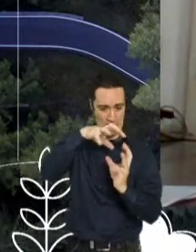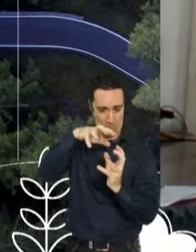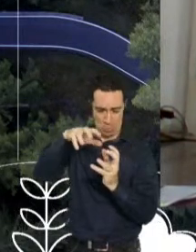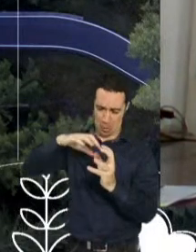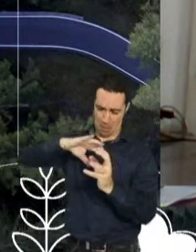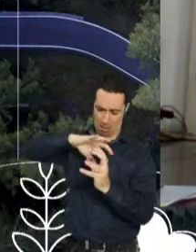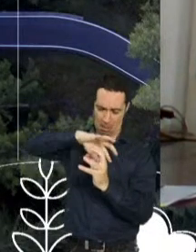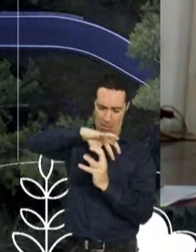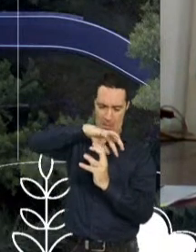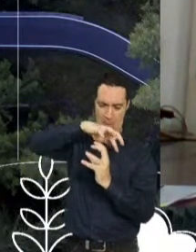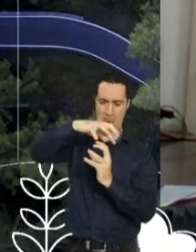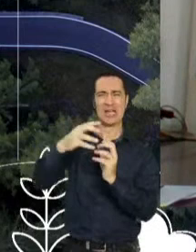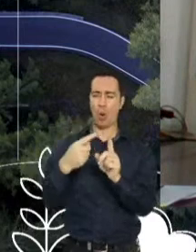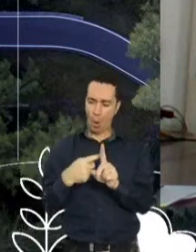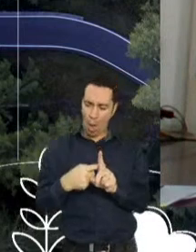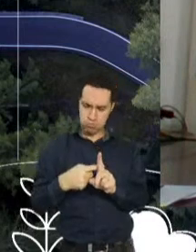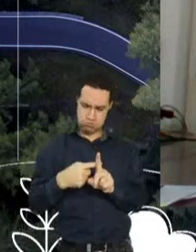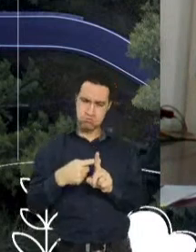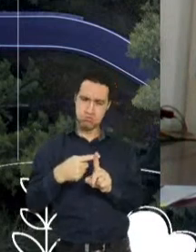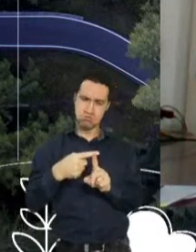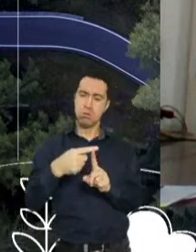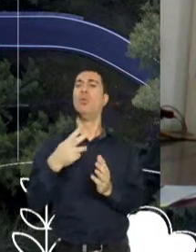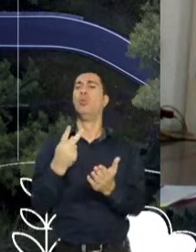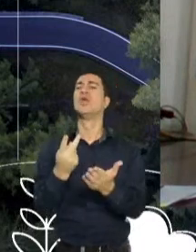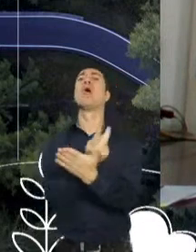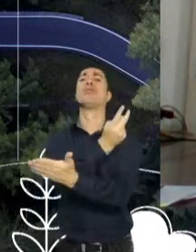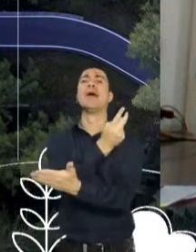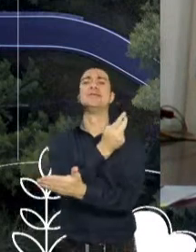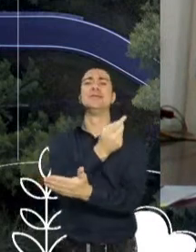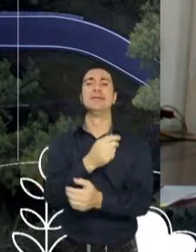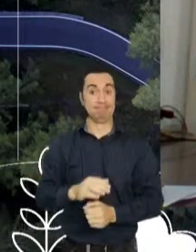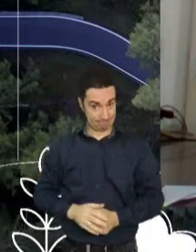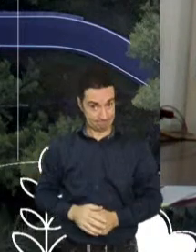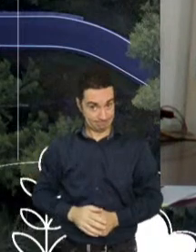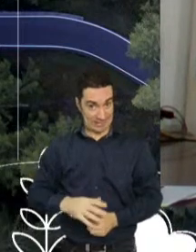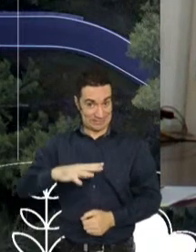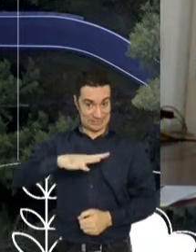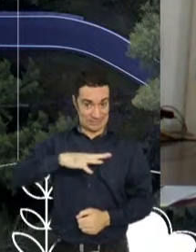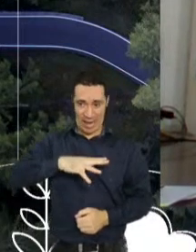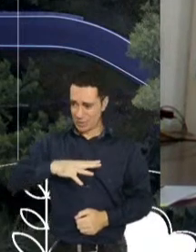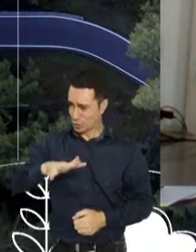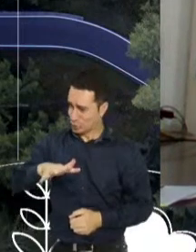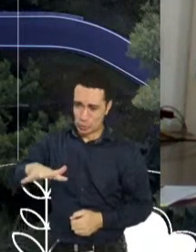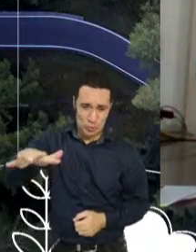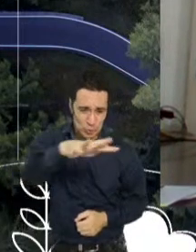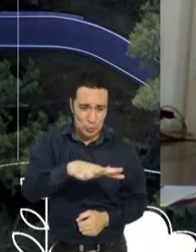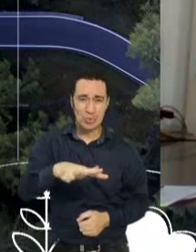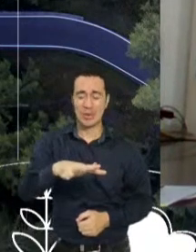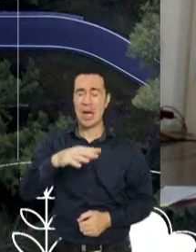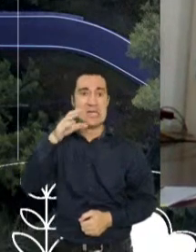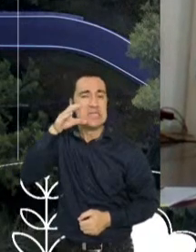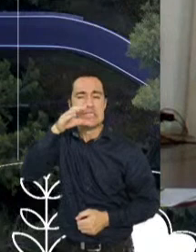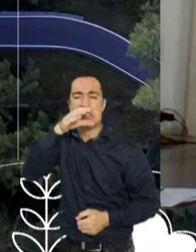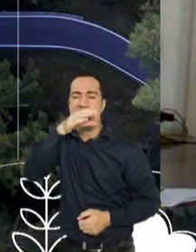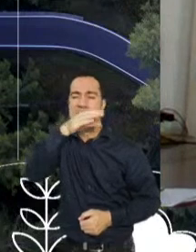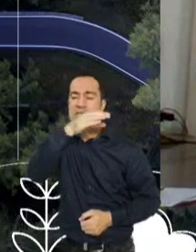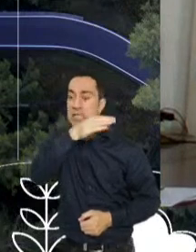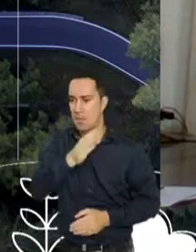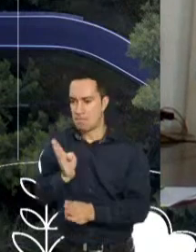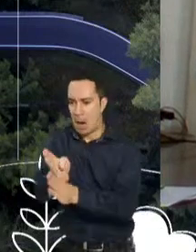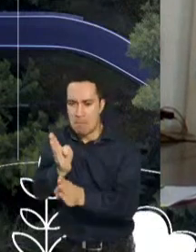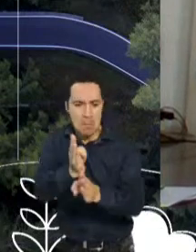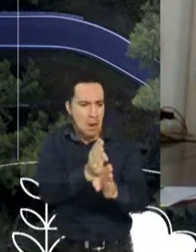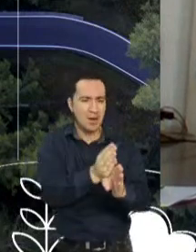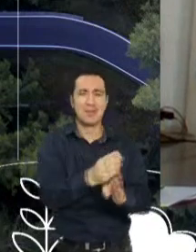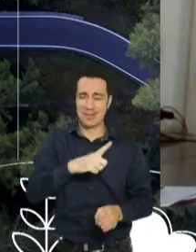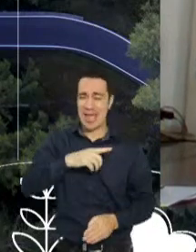com essas mudanças bruscas de temperatura? As cidades são um bom laboratório que antecipam isso, porque nós temos